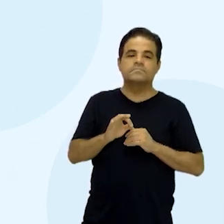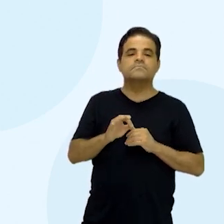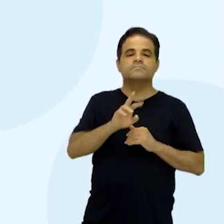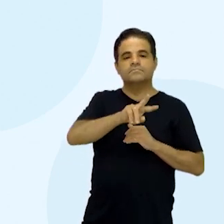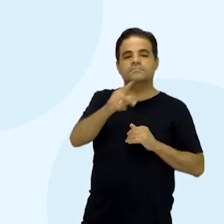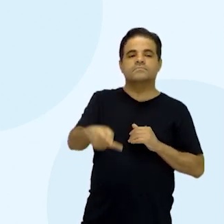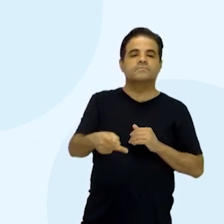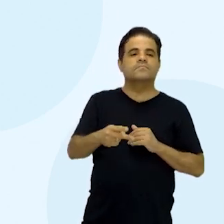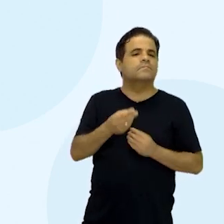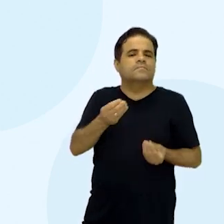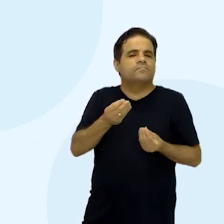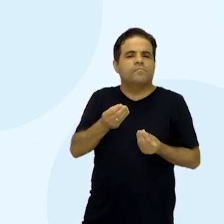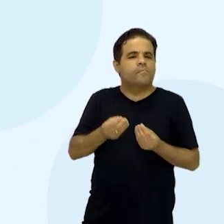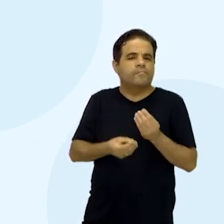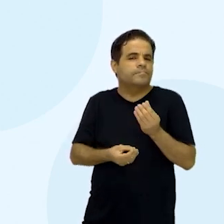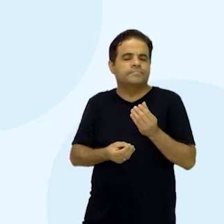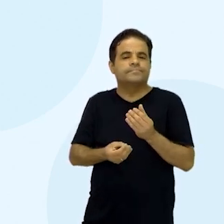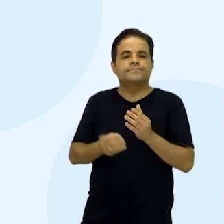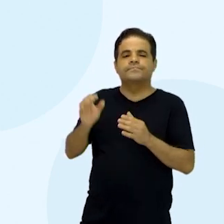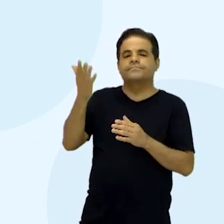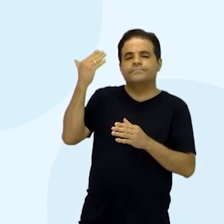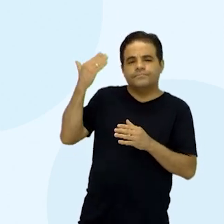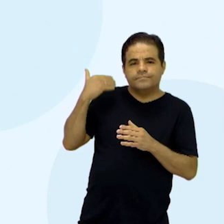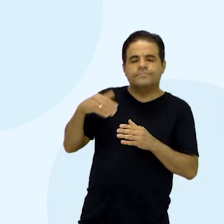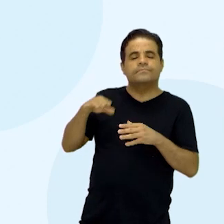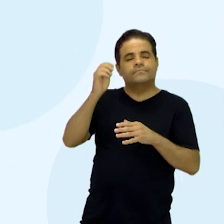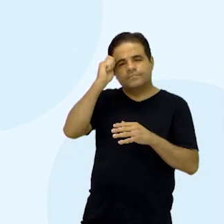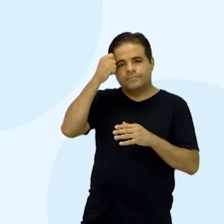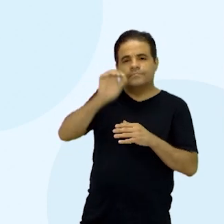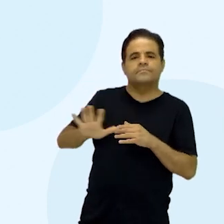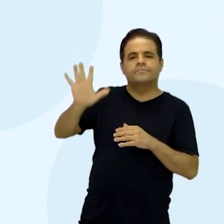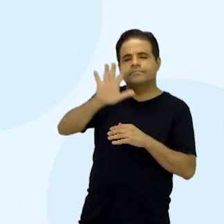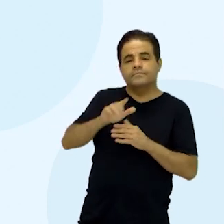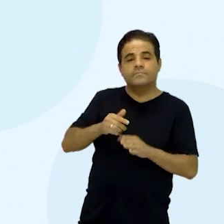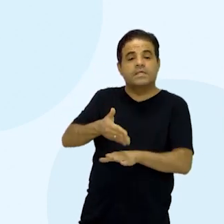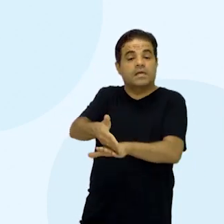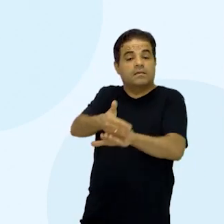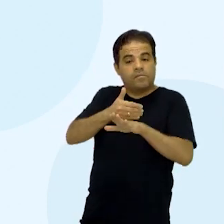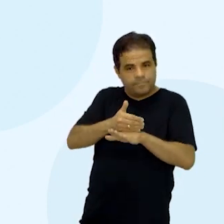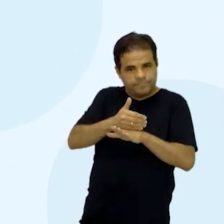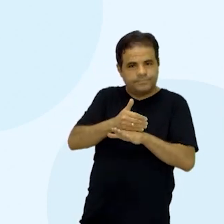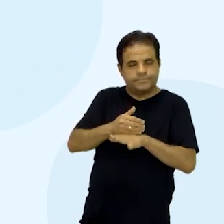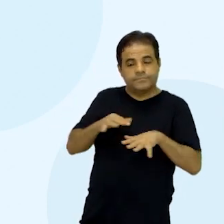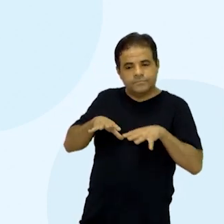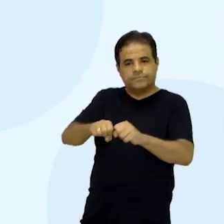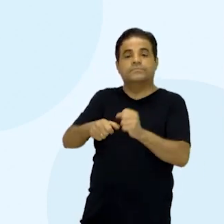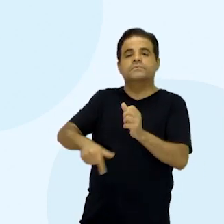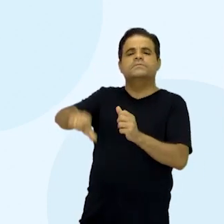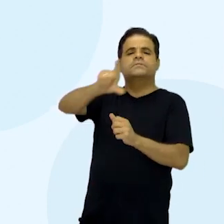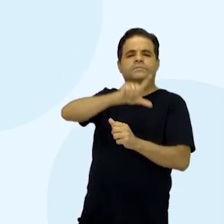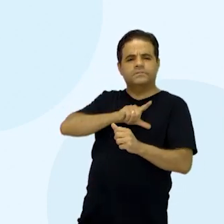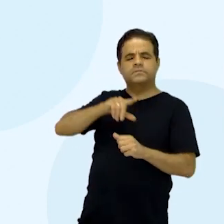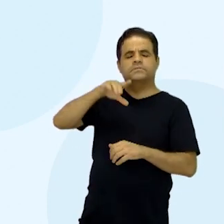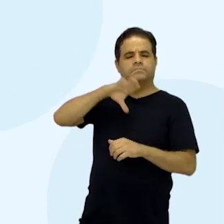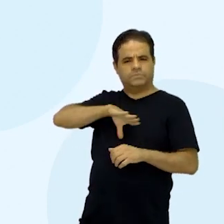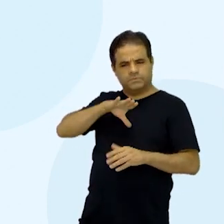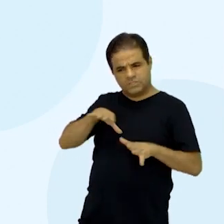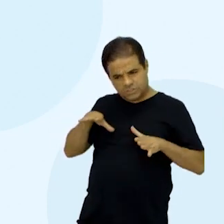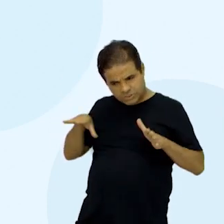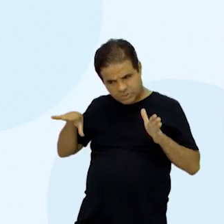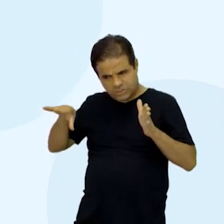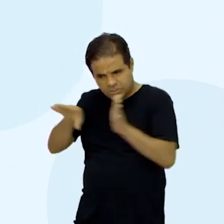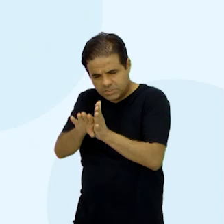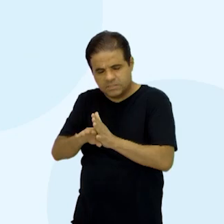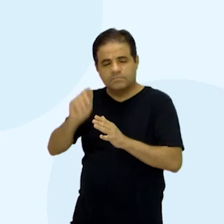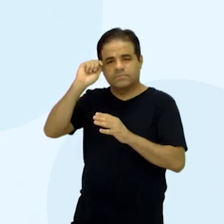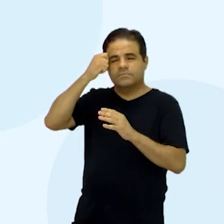lá. Como se constituía a África pré-colonial? Então, antes dos portugueses chegarem até